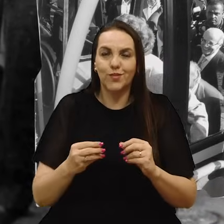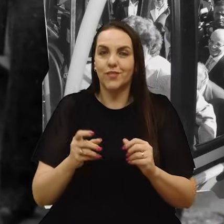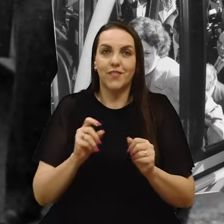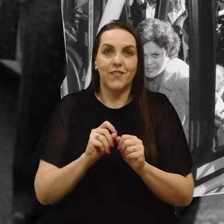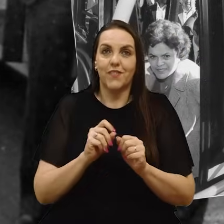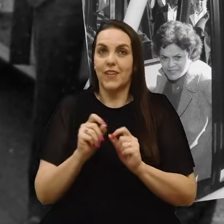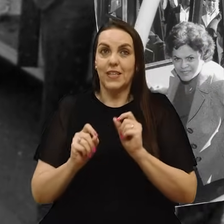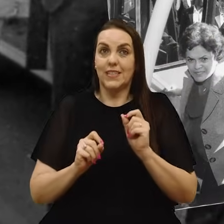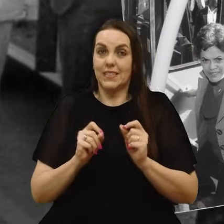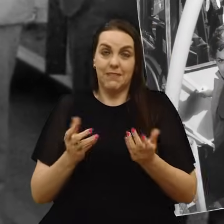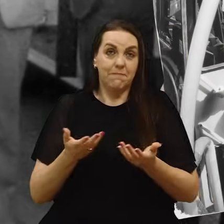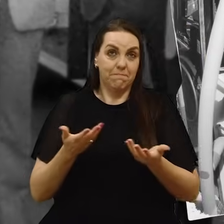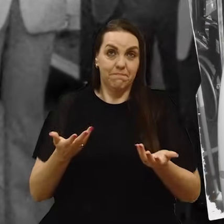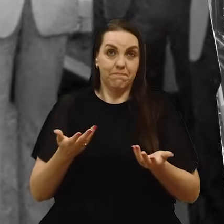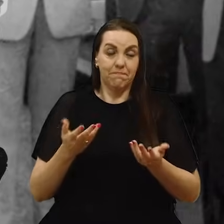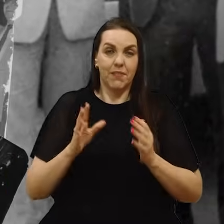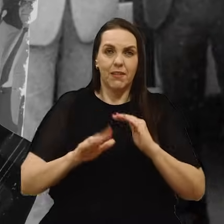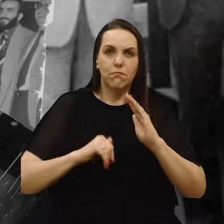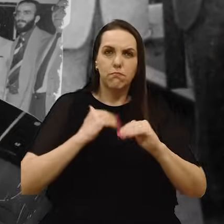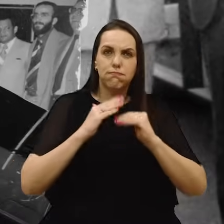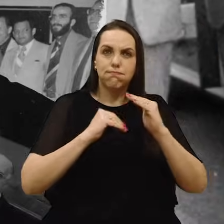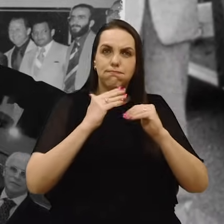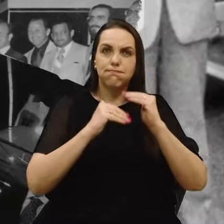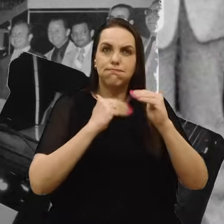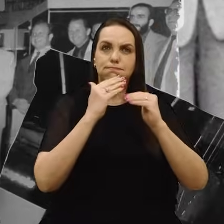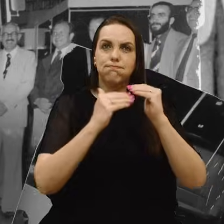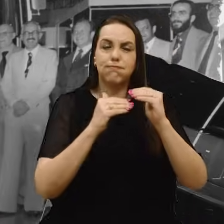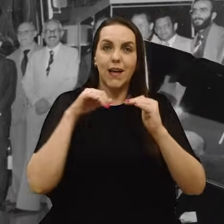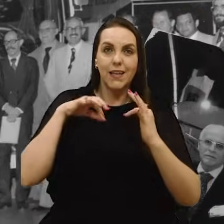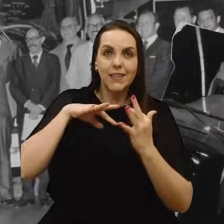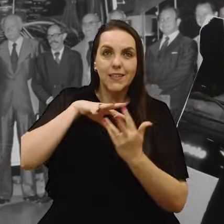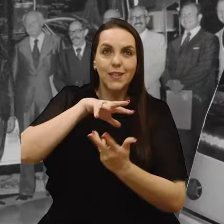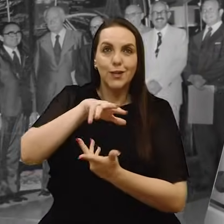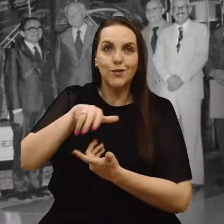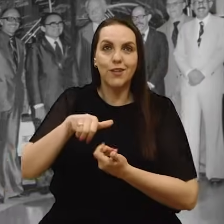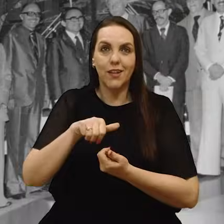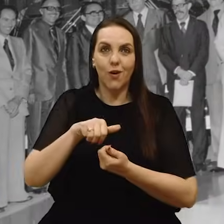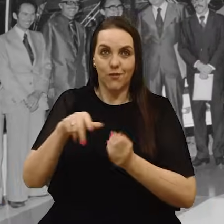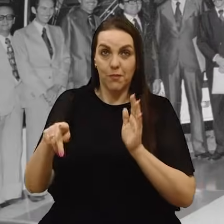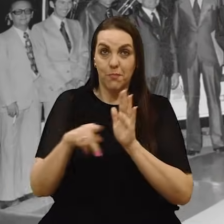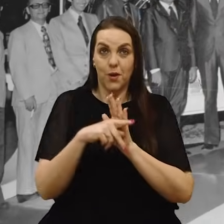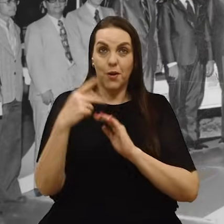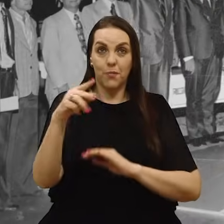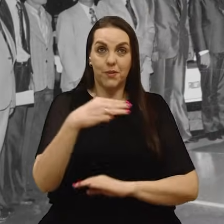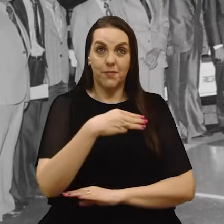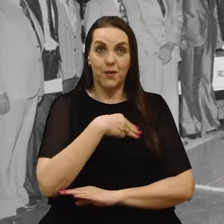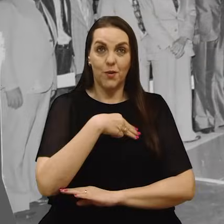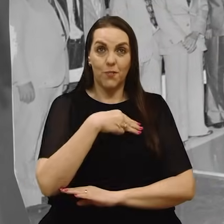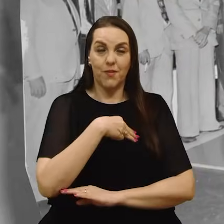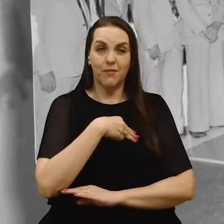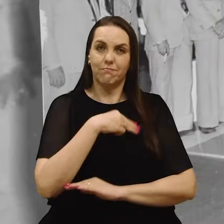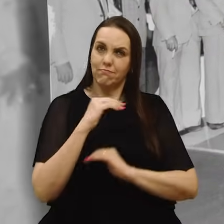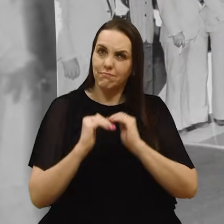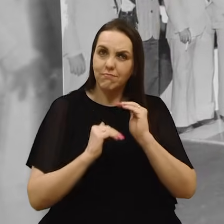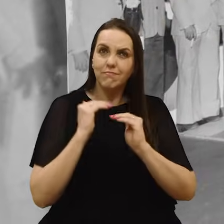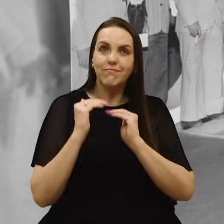Então, tudo isso fez com que o desenvolvimento internacional da Marco